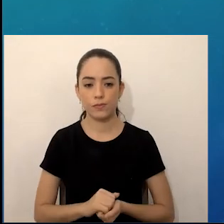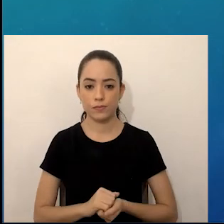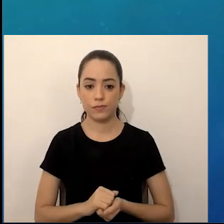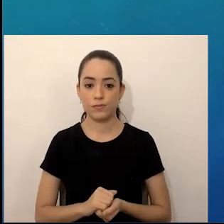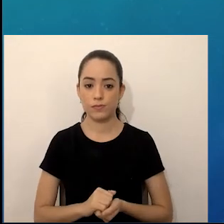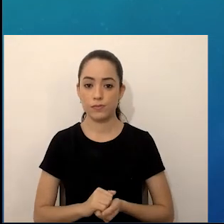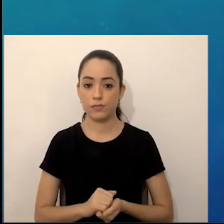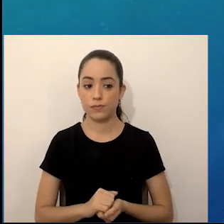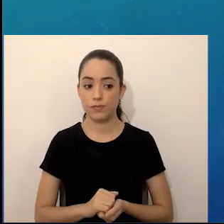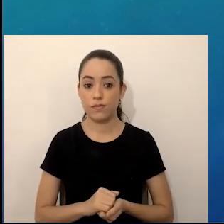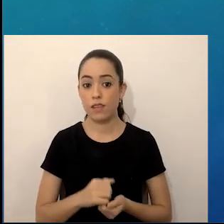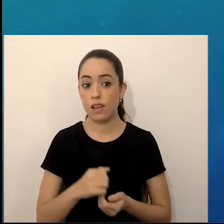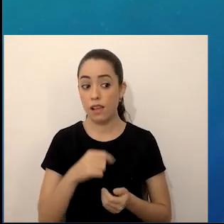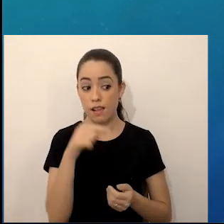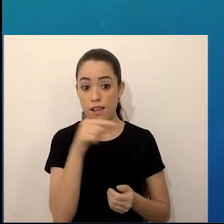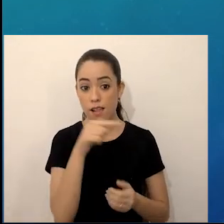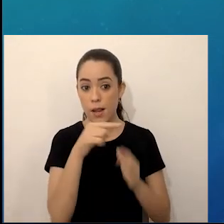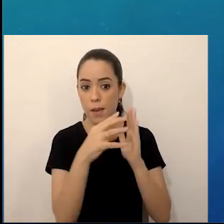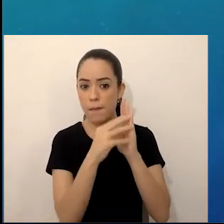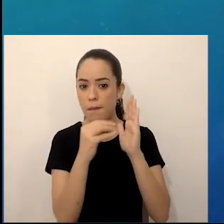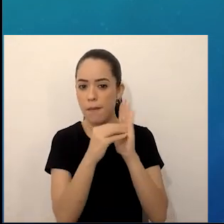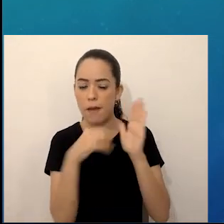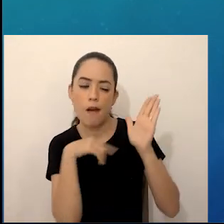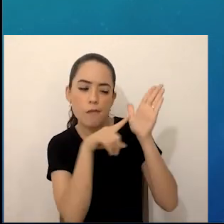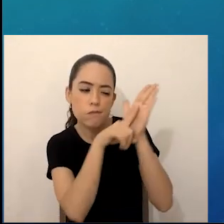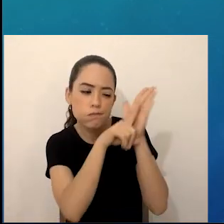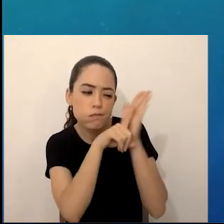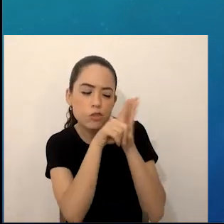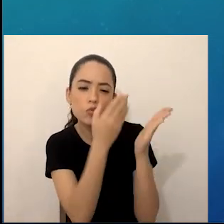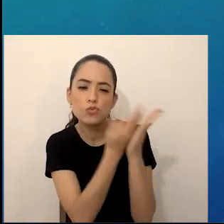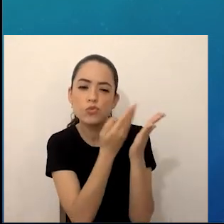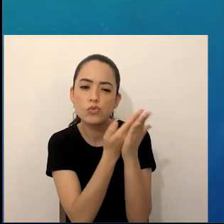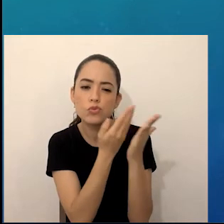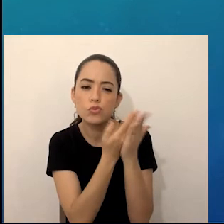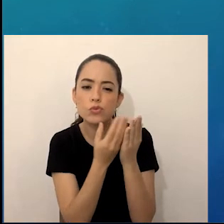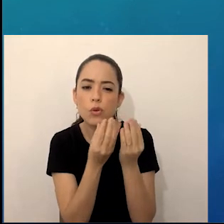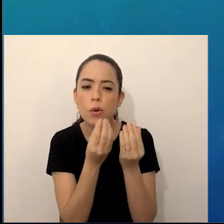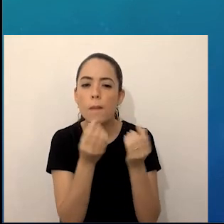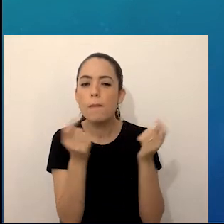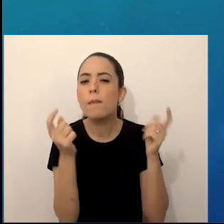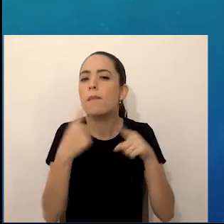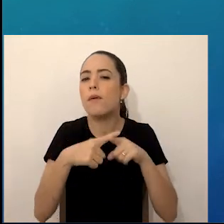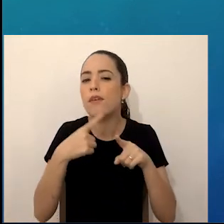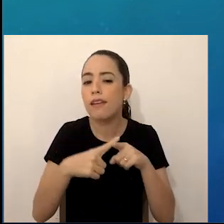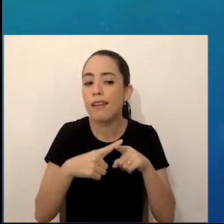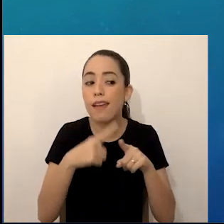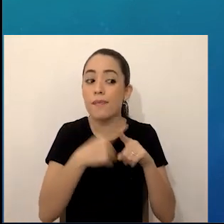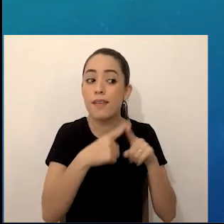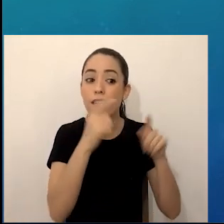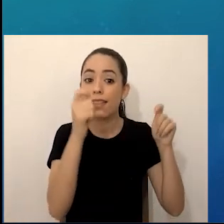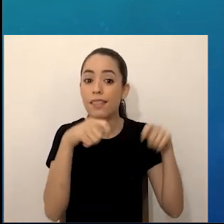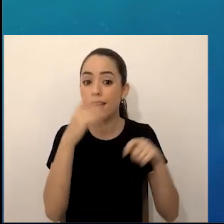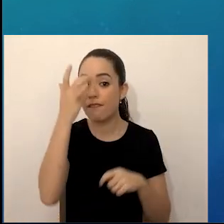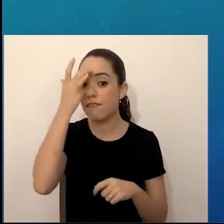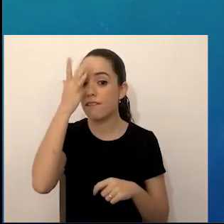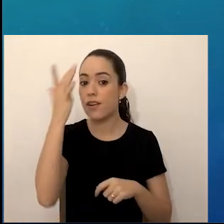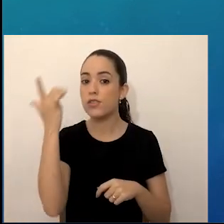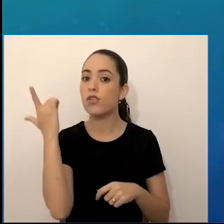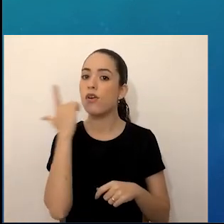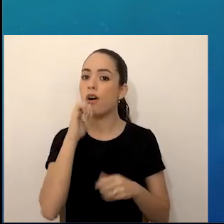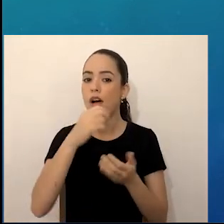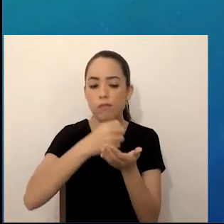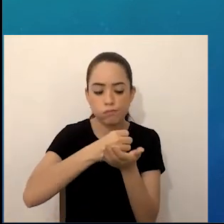O estudo em organismos modelos é realizado devido à facilidade de obtenção de